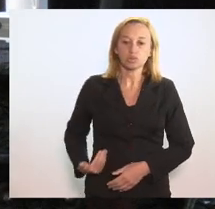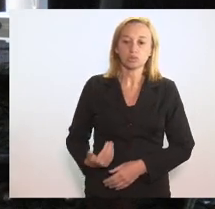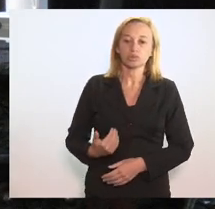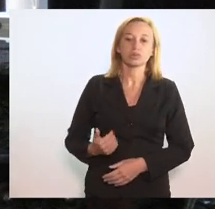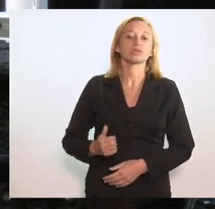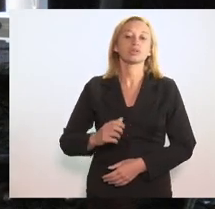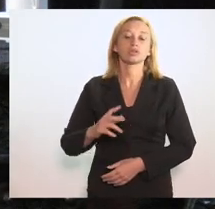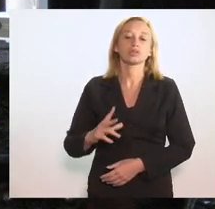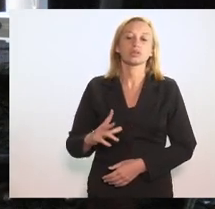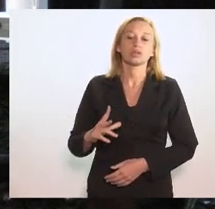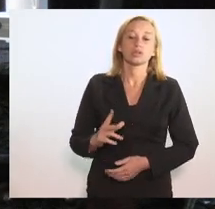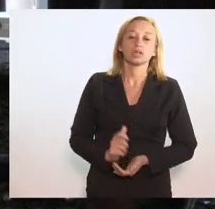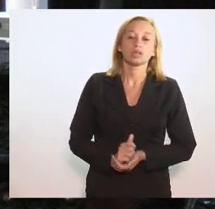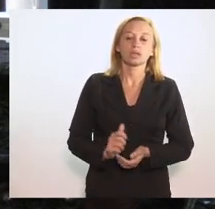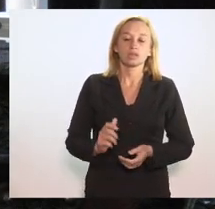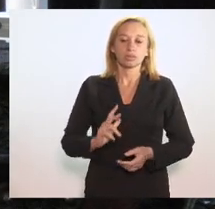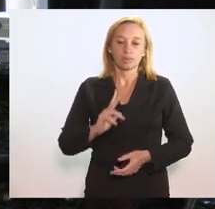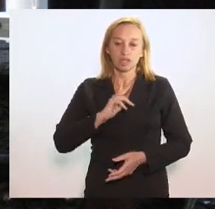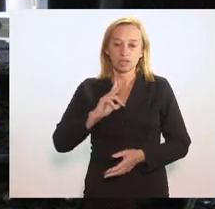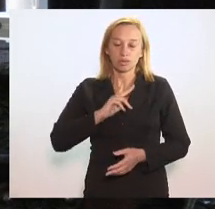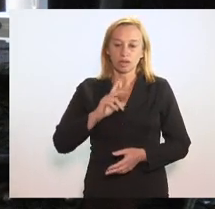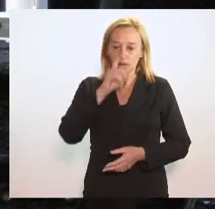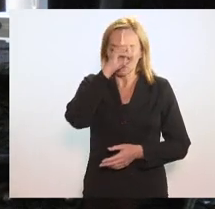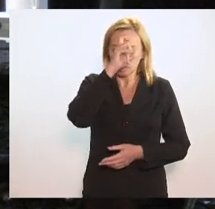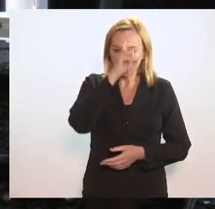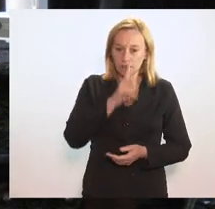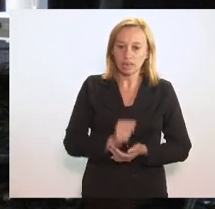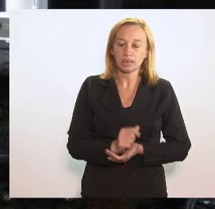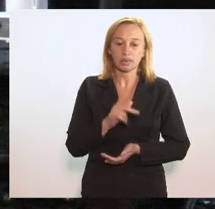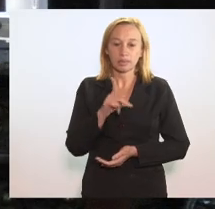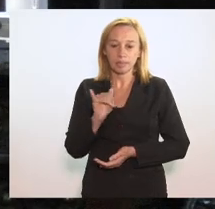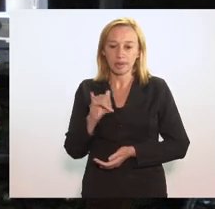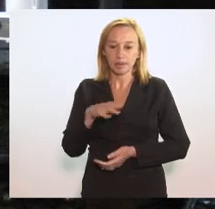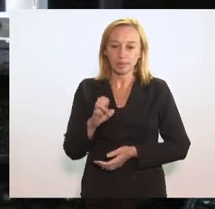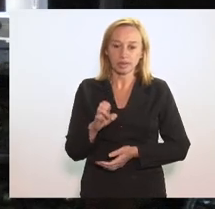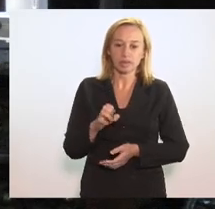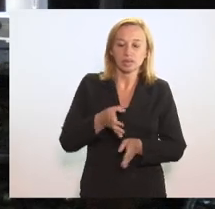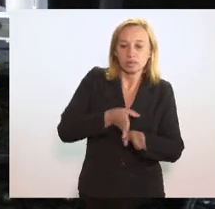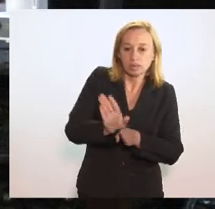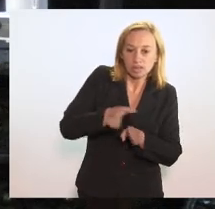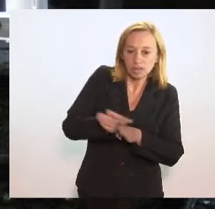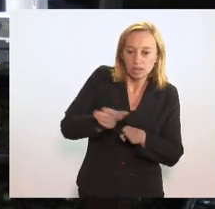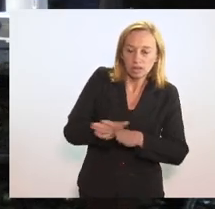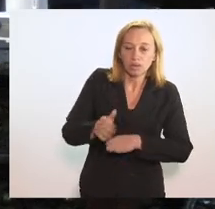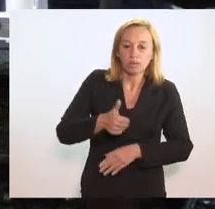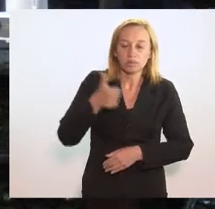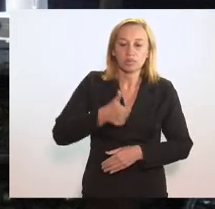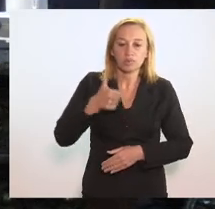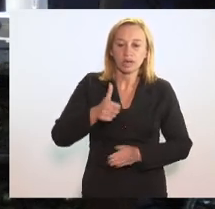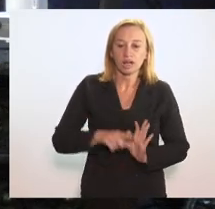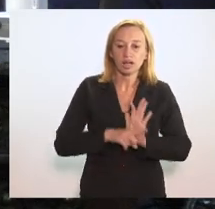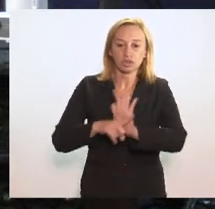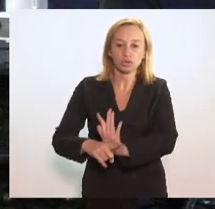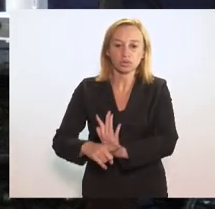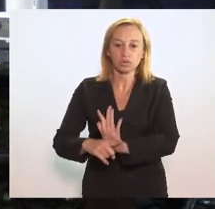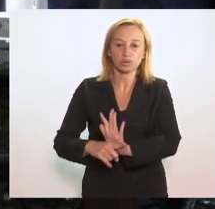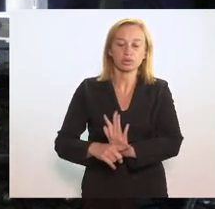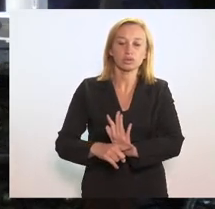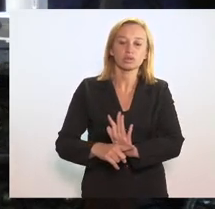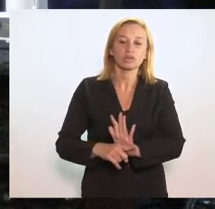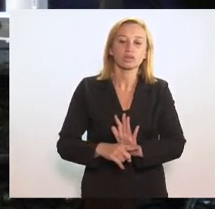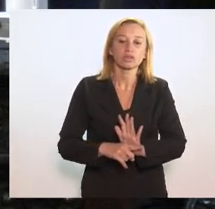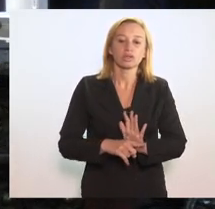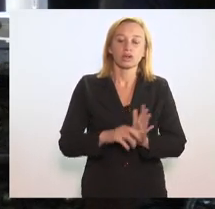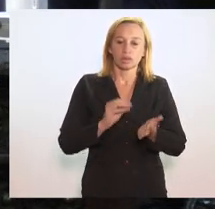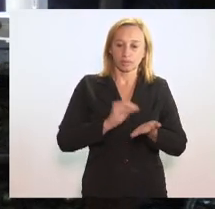ou responsáveis de recém-nascidos orientações e treinamento para primeiros socorros em caso de engasgamento ou aspiração de